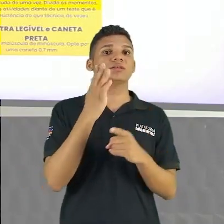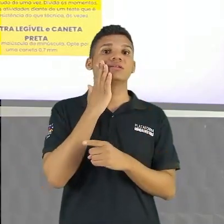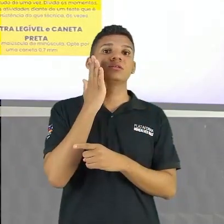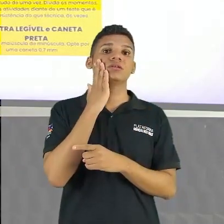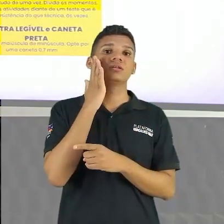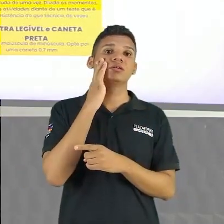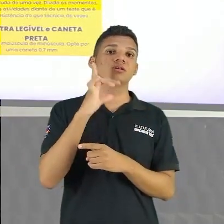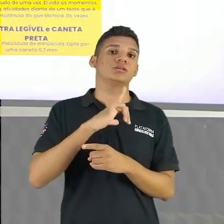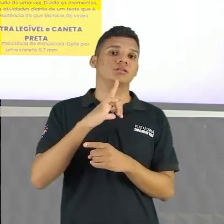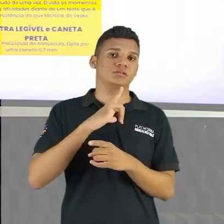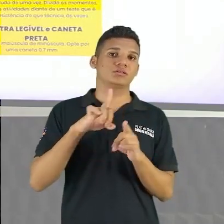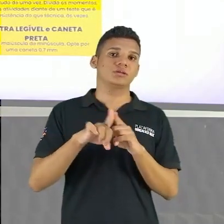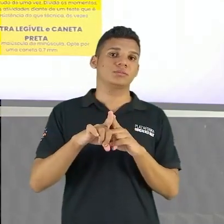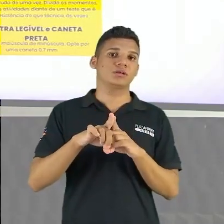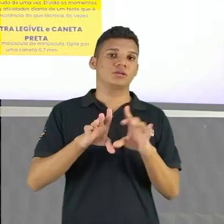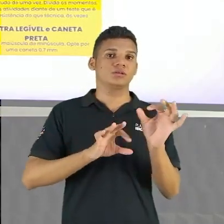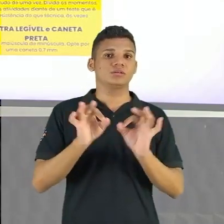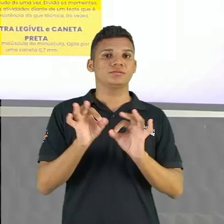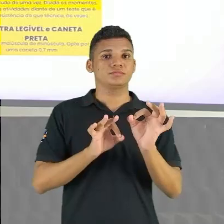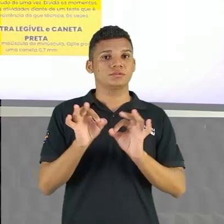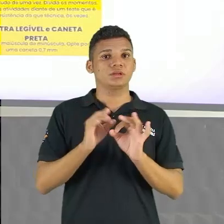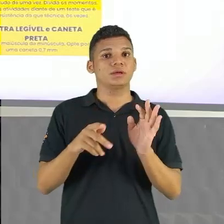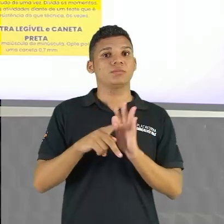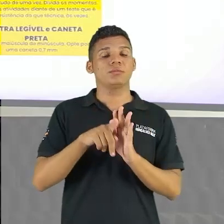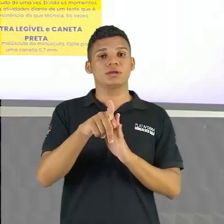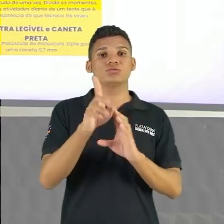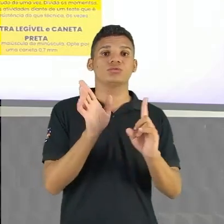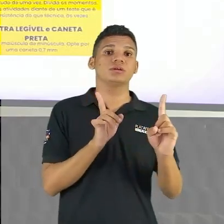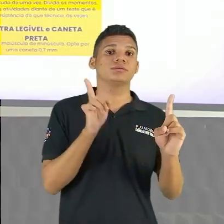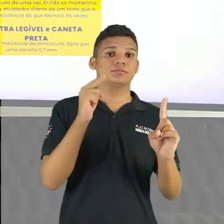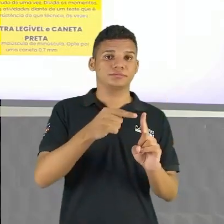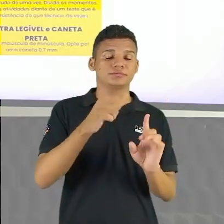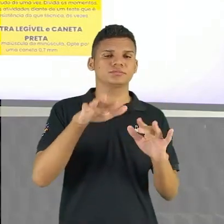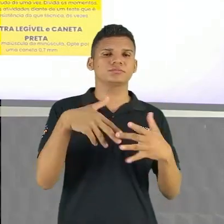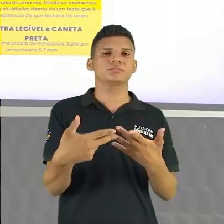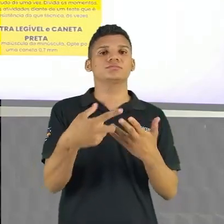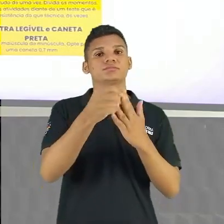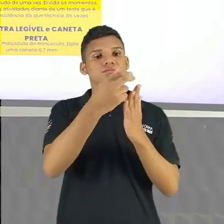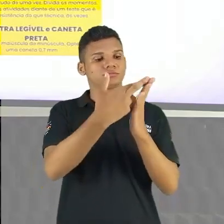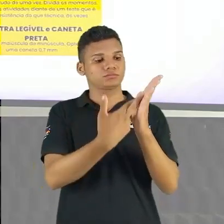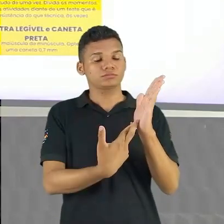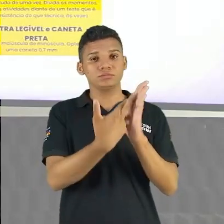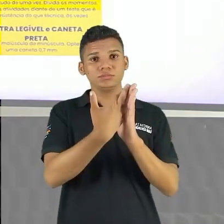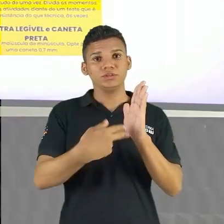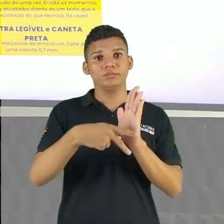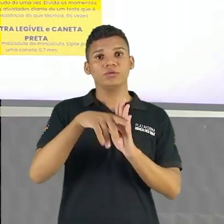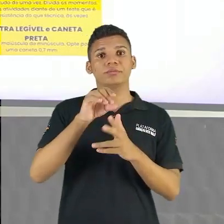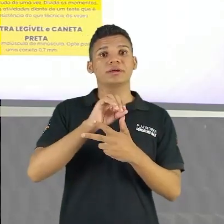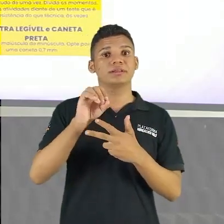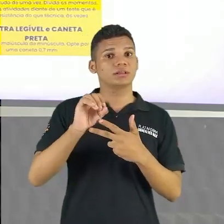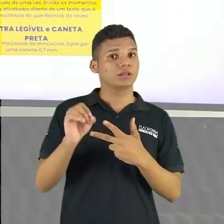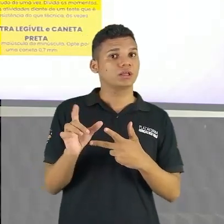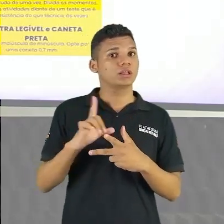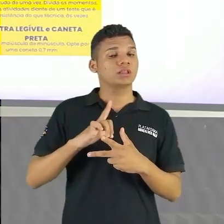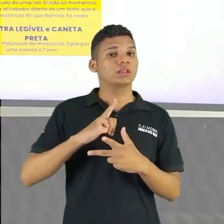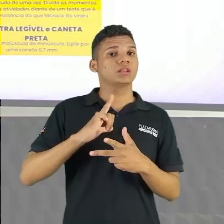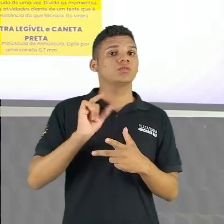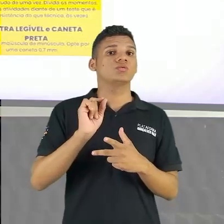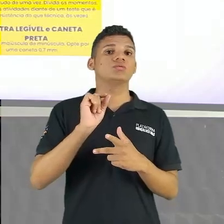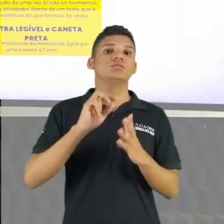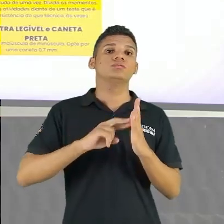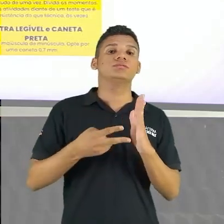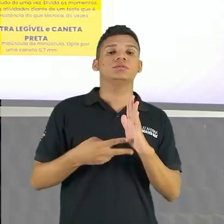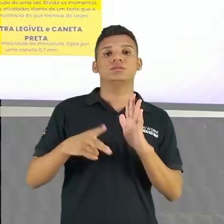vai conseguir desenvolver e organizar a sua proposta Além disso redação do Enem tem muito mais a ver com a força de conexões